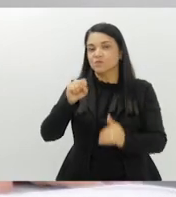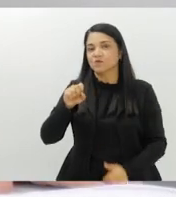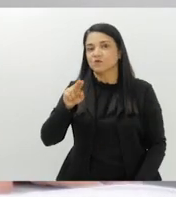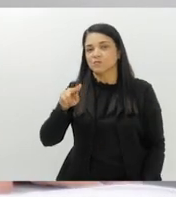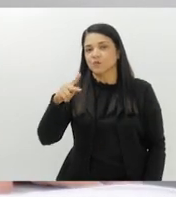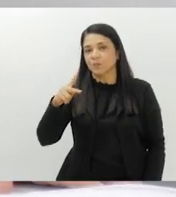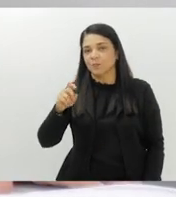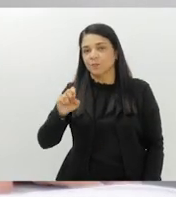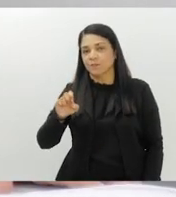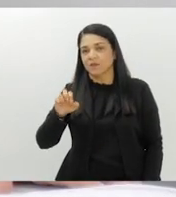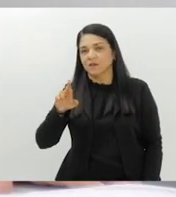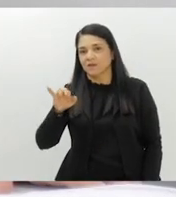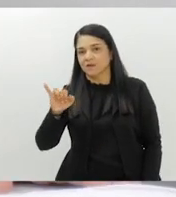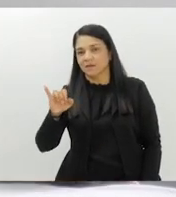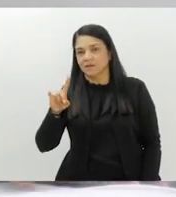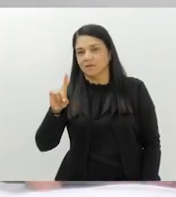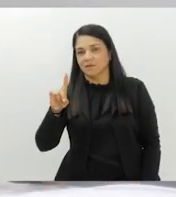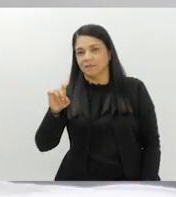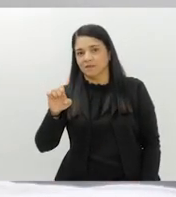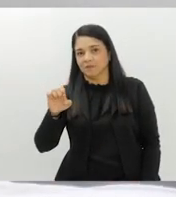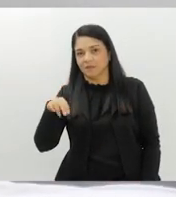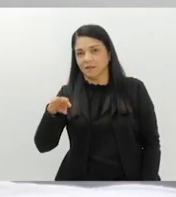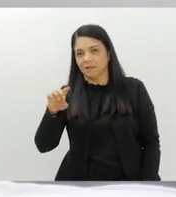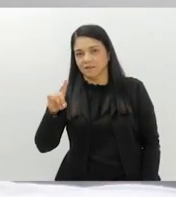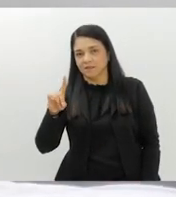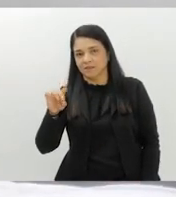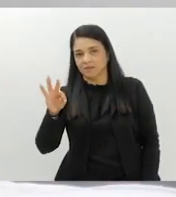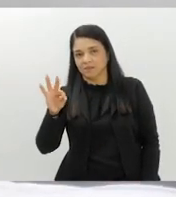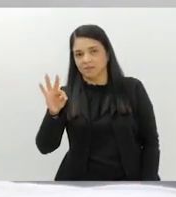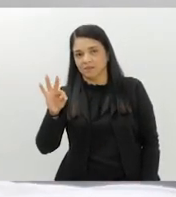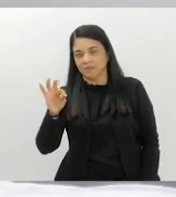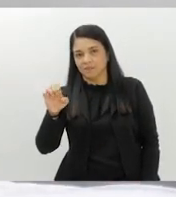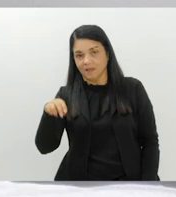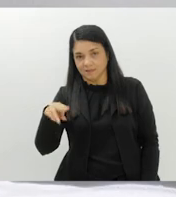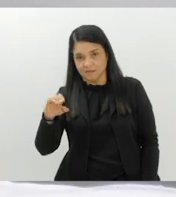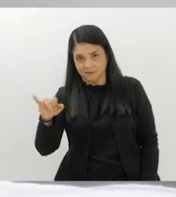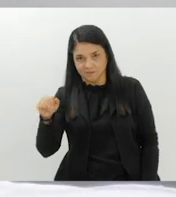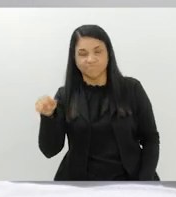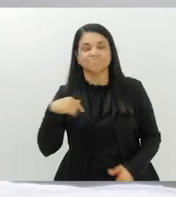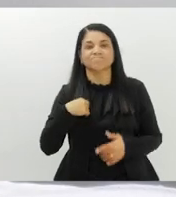publicamente passar esse agradecimento para vocês. Bem, então, vamos dar sequência aqui,